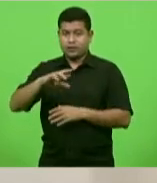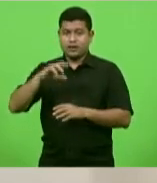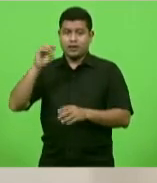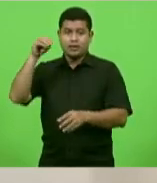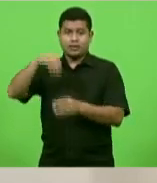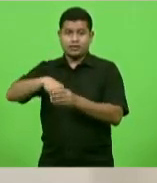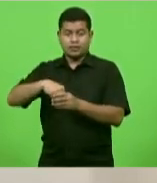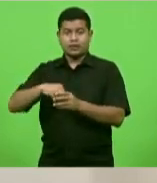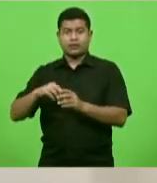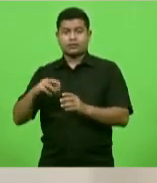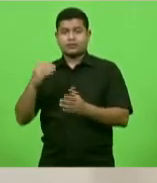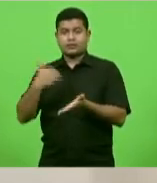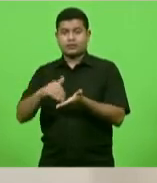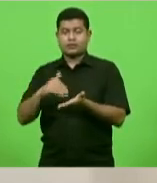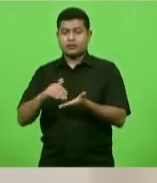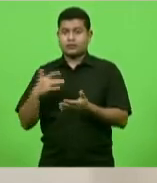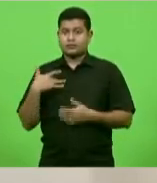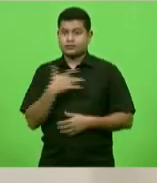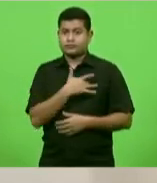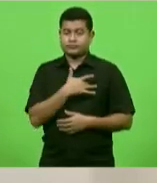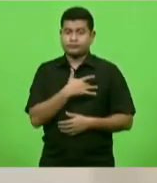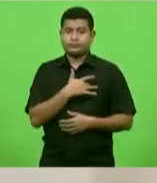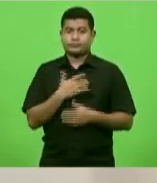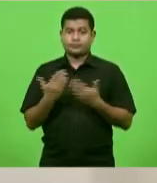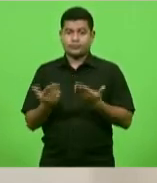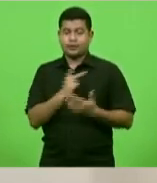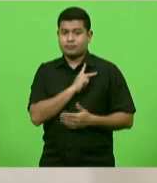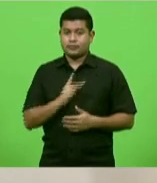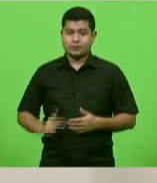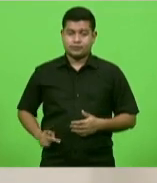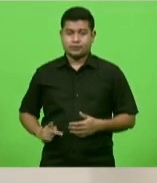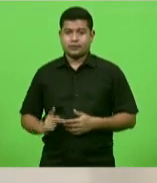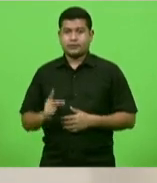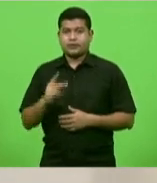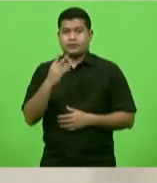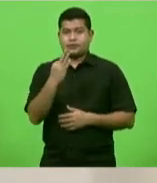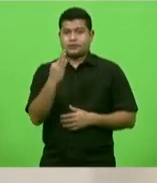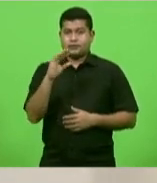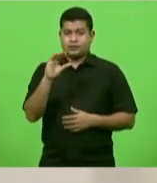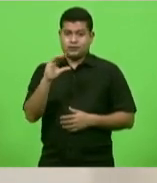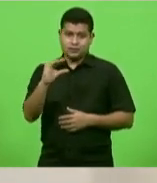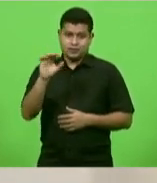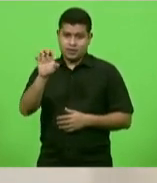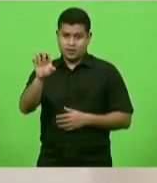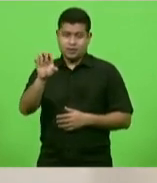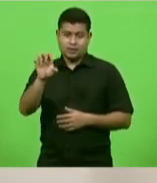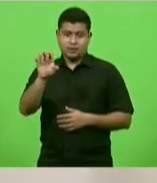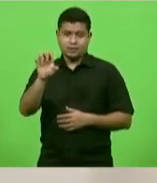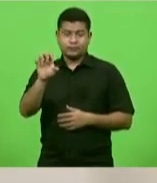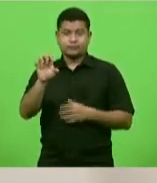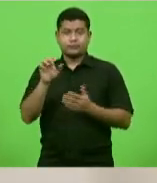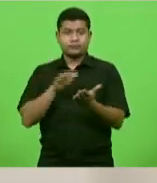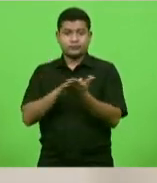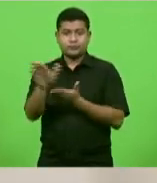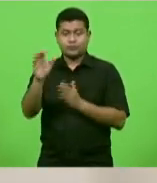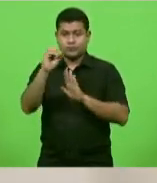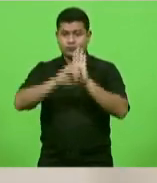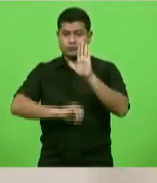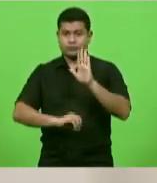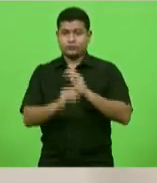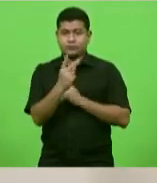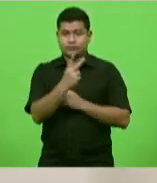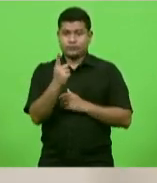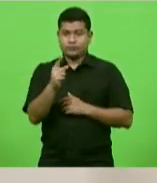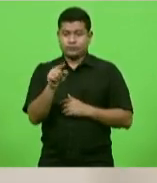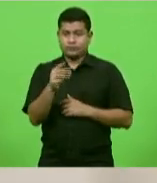Saúde. Neste sentido, a presidência do Tribunal de Contas do Estado de Santa Catarina expediu o ofício